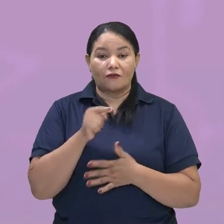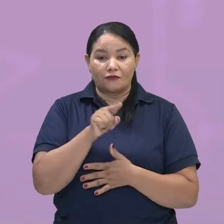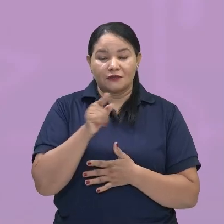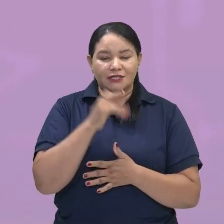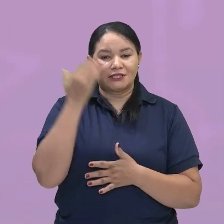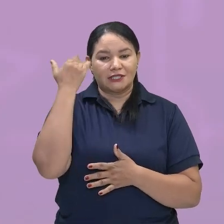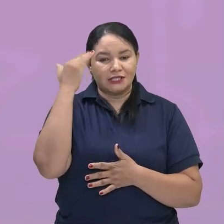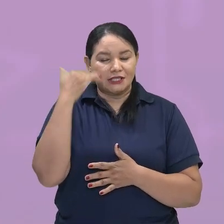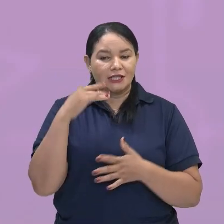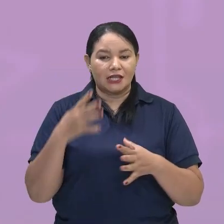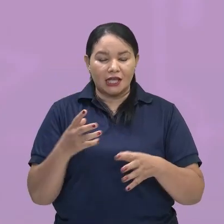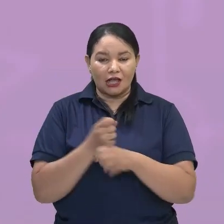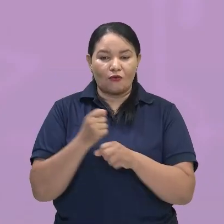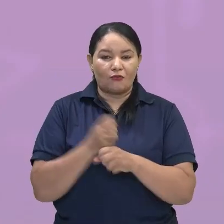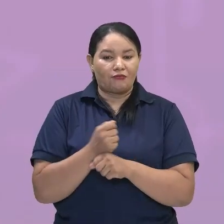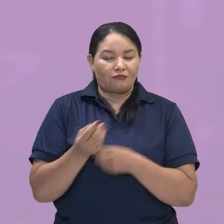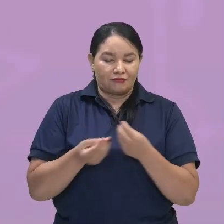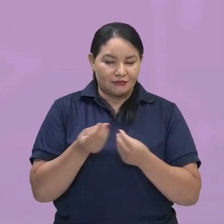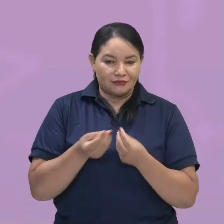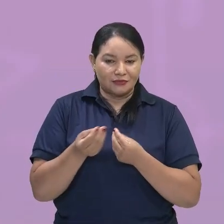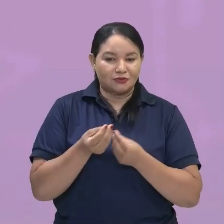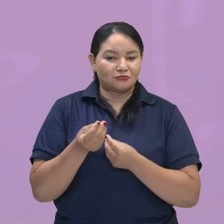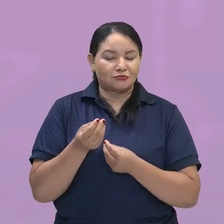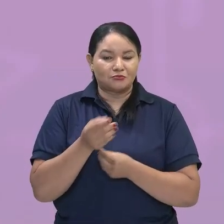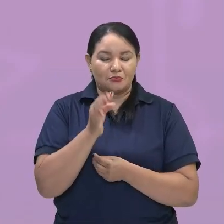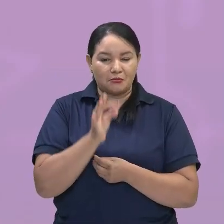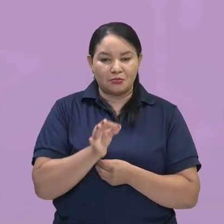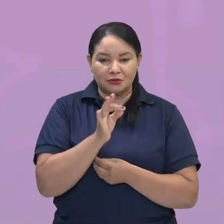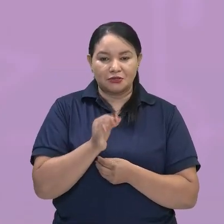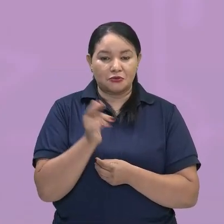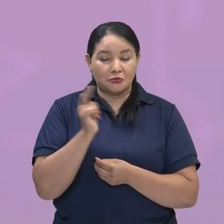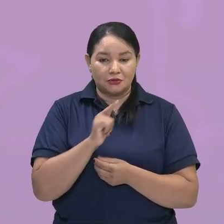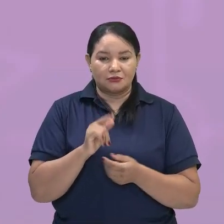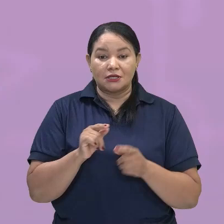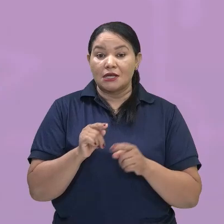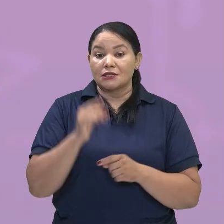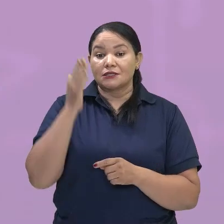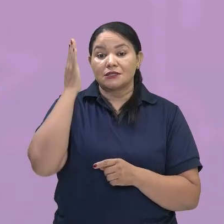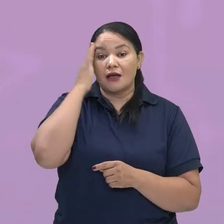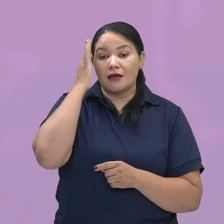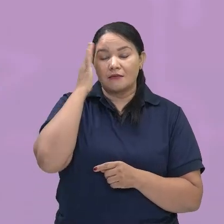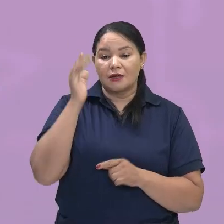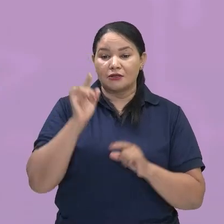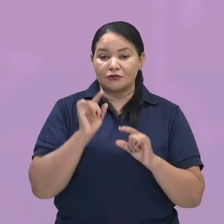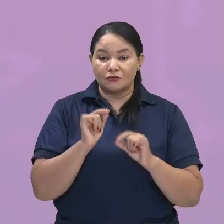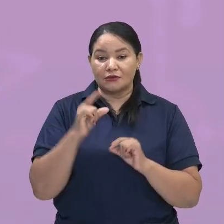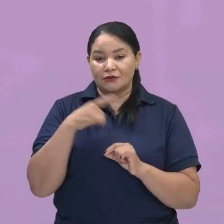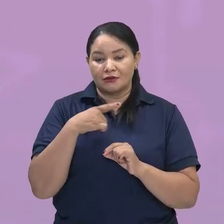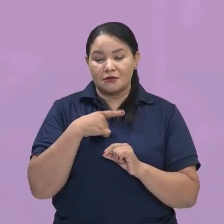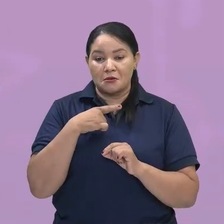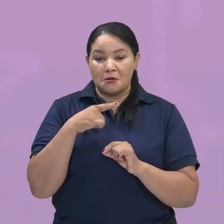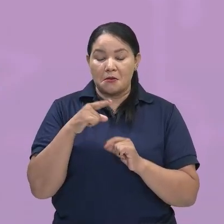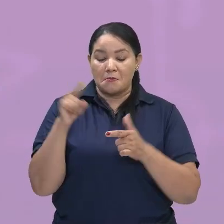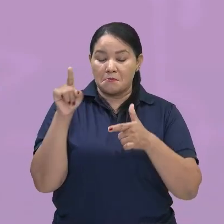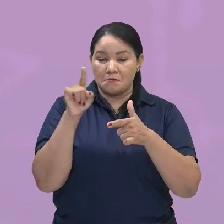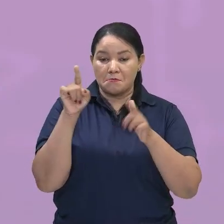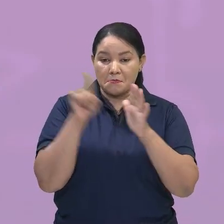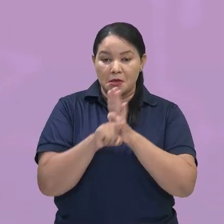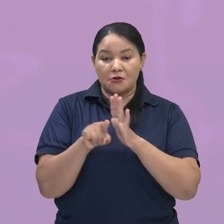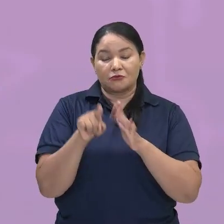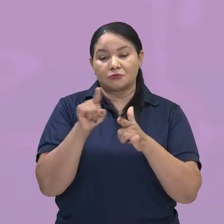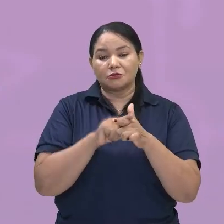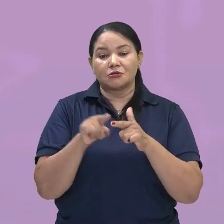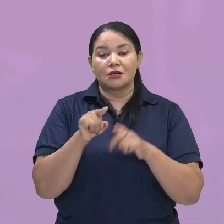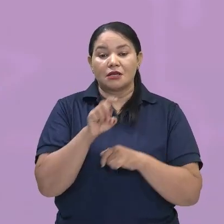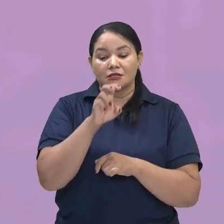como calcular esse percentual, com base, sabendo, né, que nós temos nessa situação, problema, 50 mil